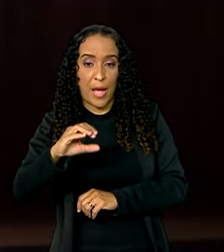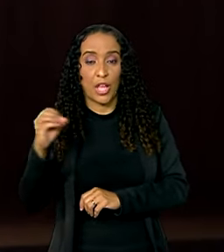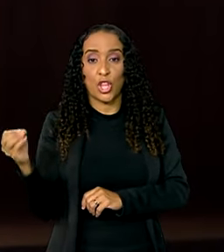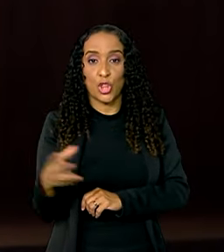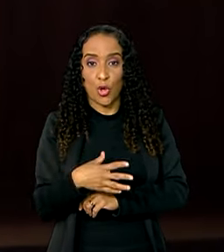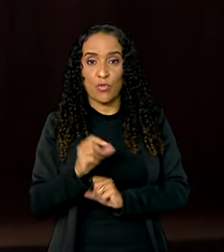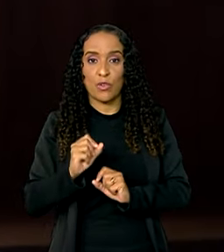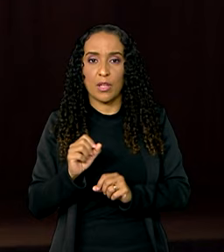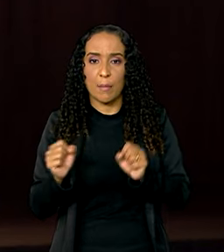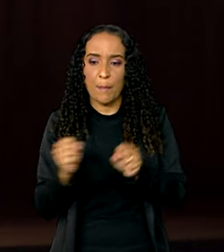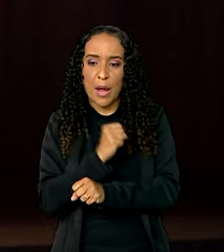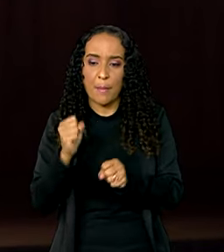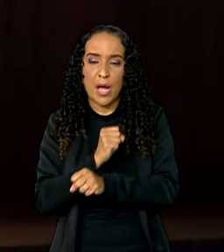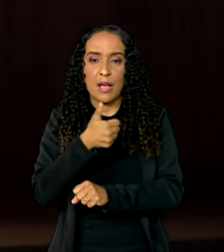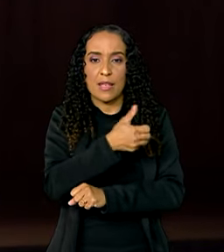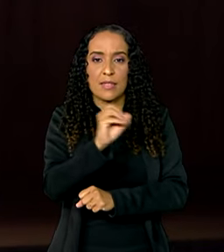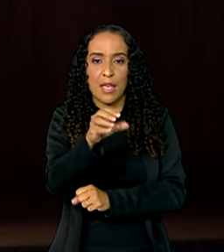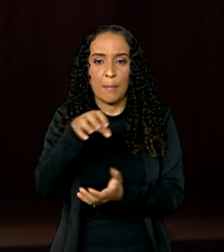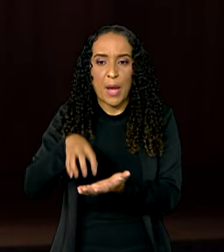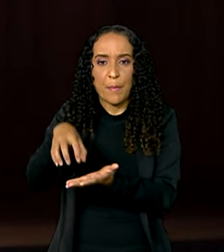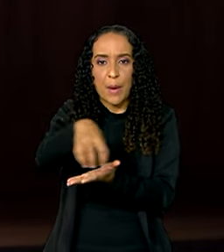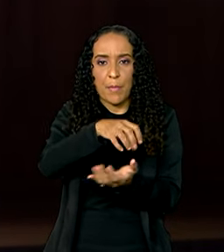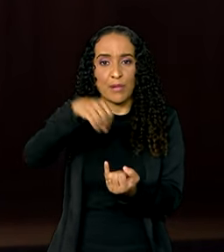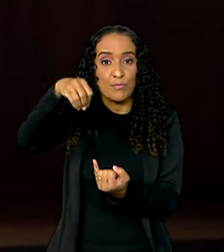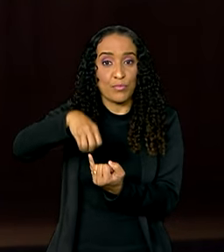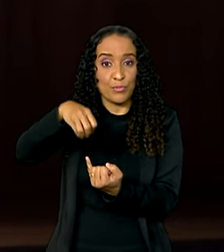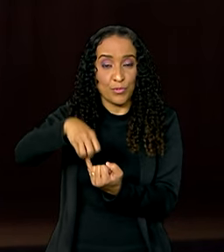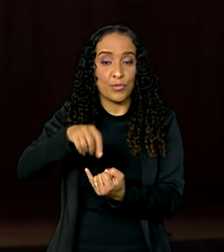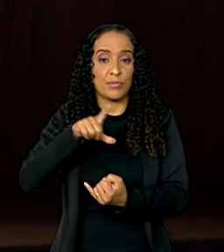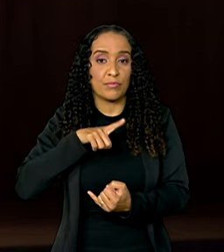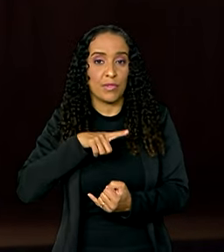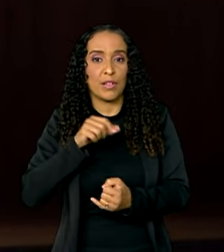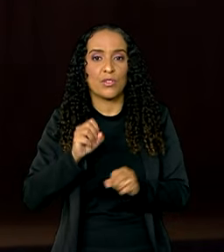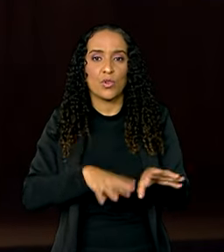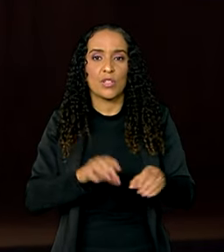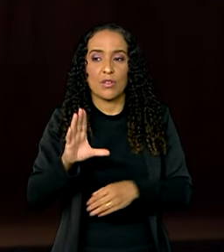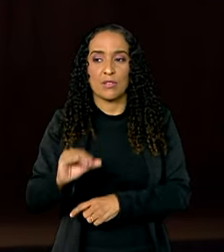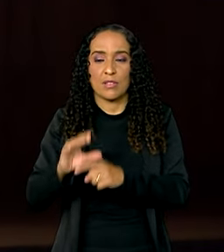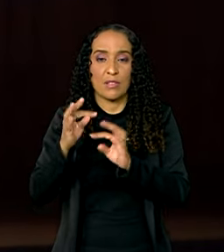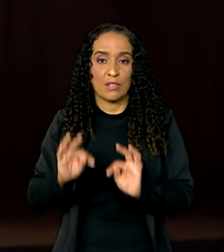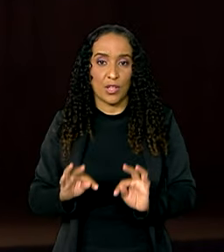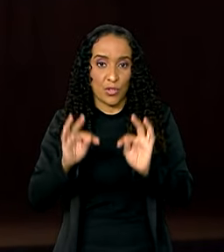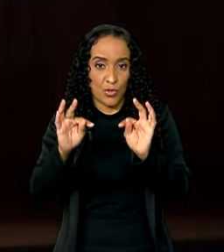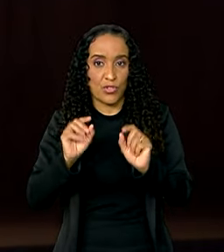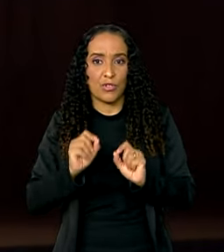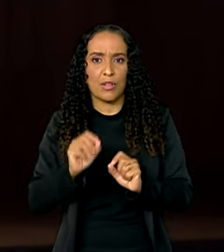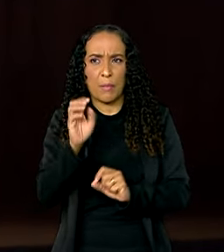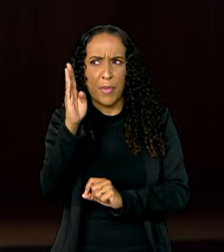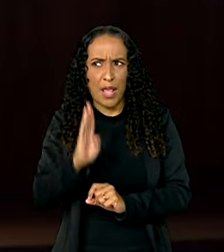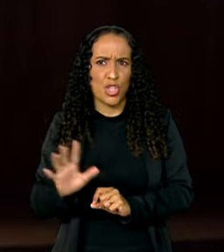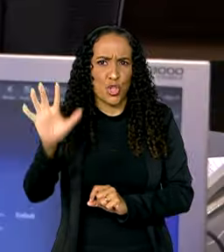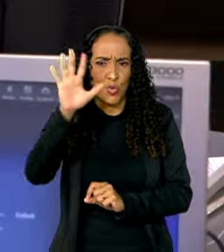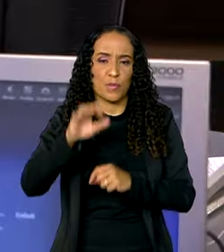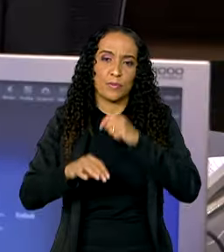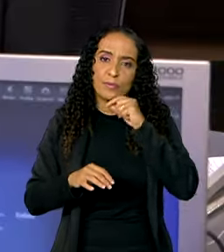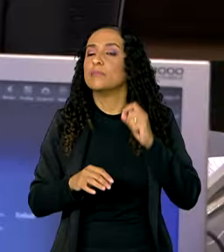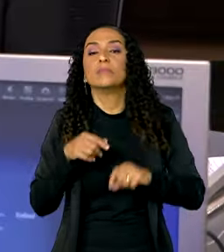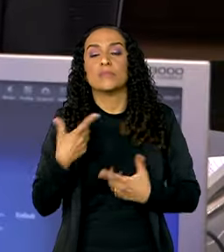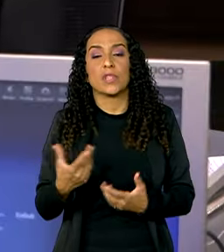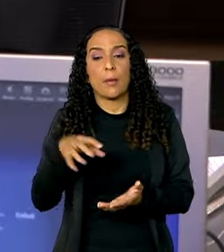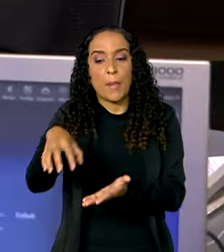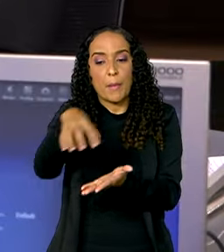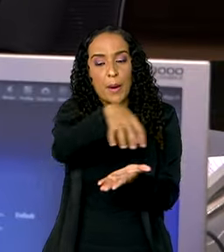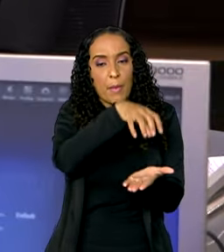a construção de 100 novos Camp de institutos federais da Educação Ciência e Tecnologia em todo o Brasil com as novas